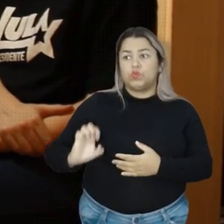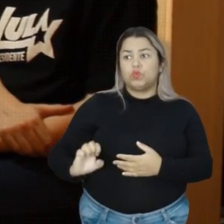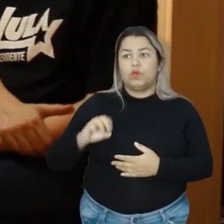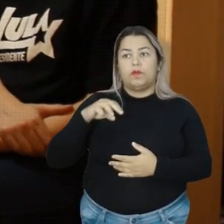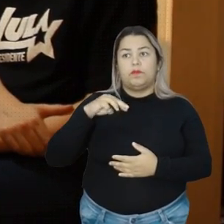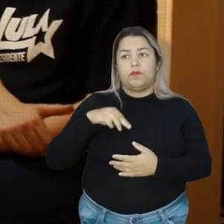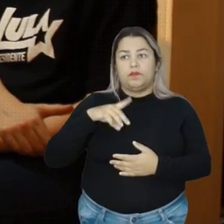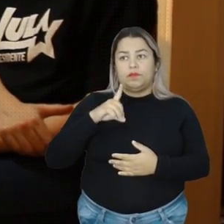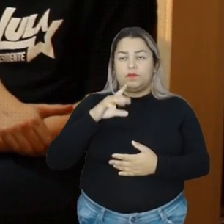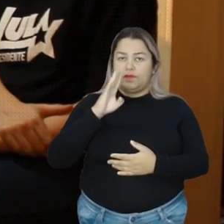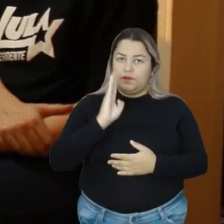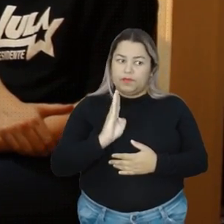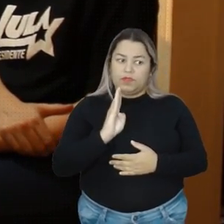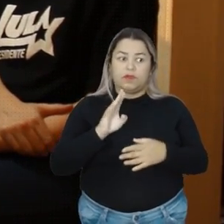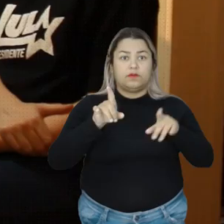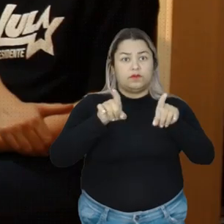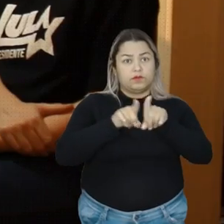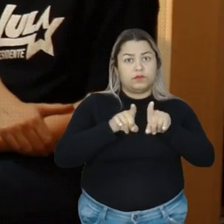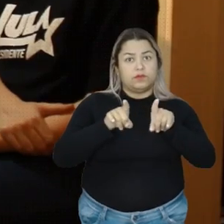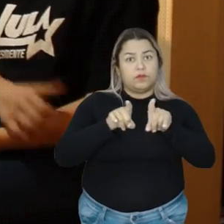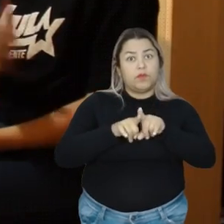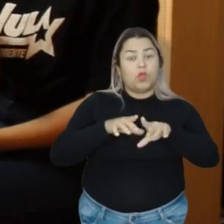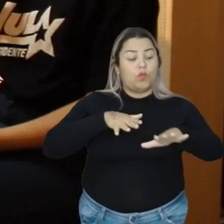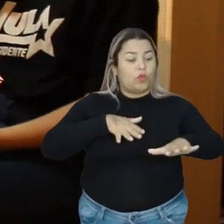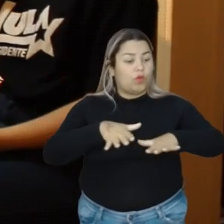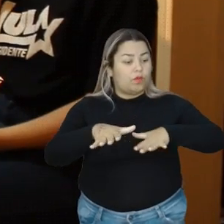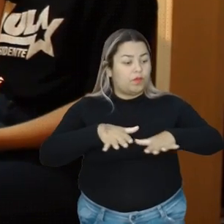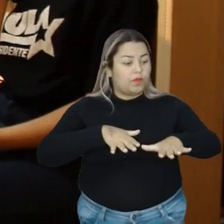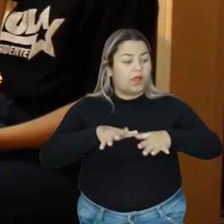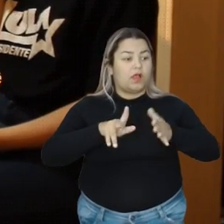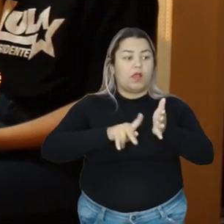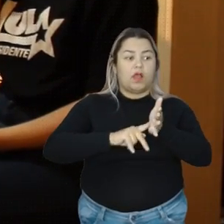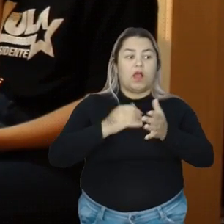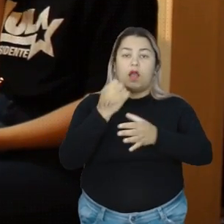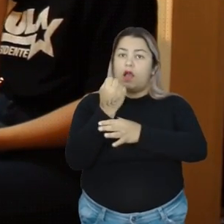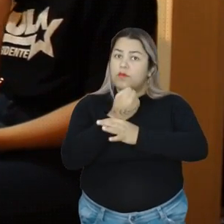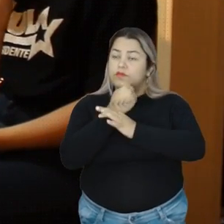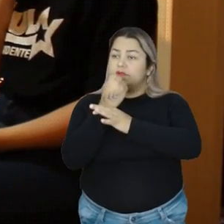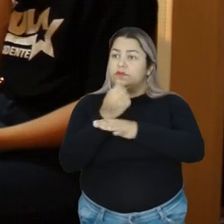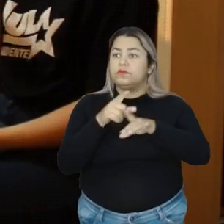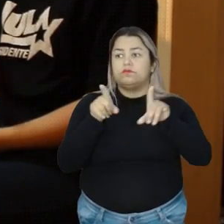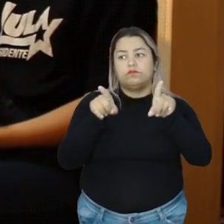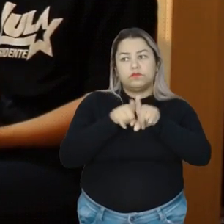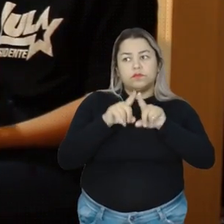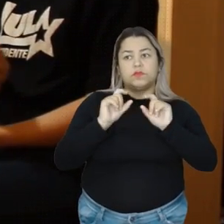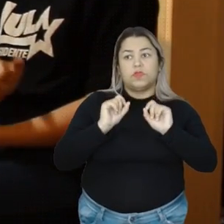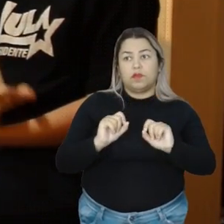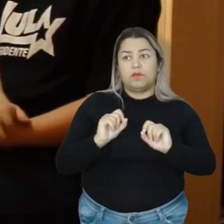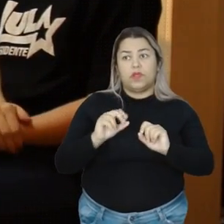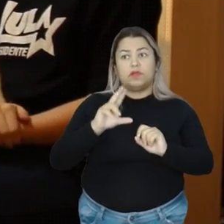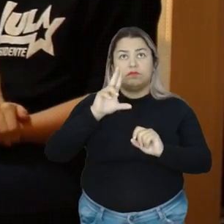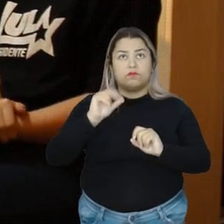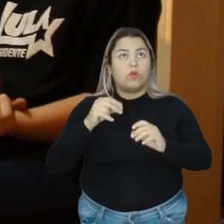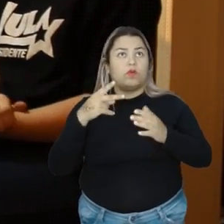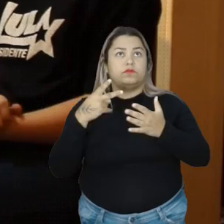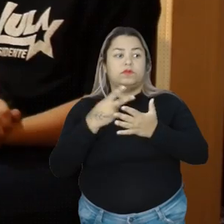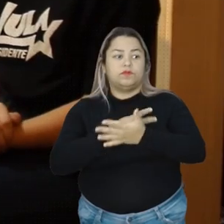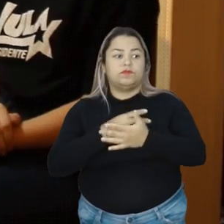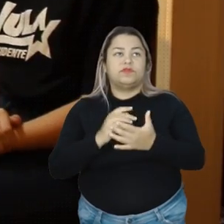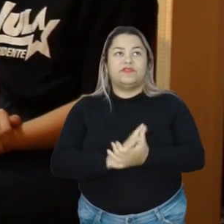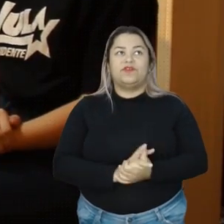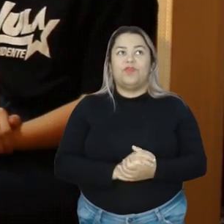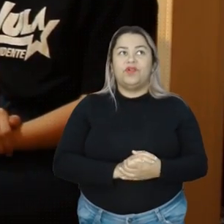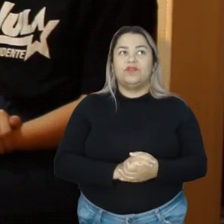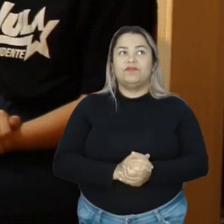MDB, né, aquele movimento sindical. Então apoiamos. Né, mas depois nós fomos vendo que não dava para ser assim, que tinha que